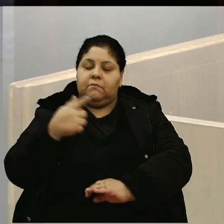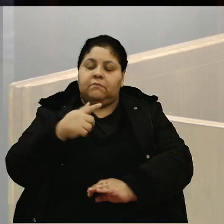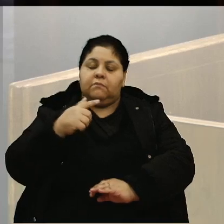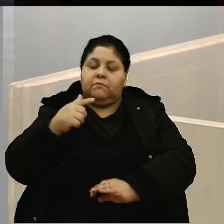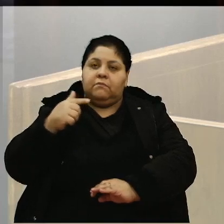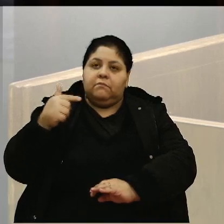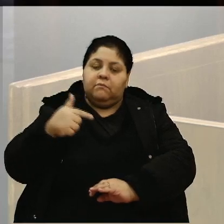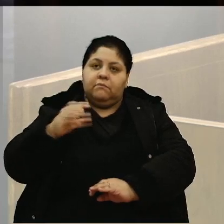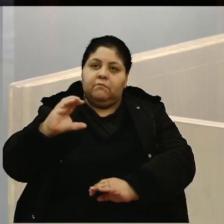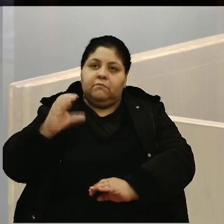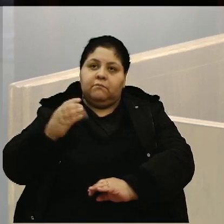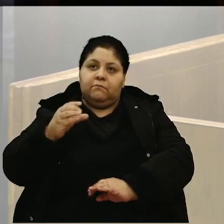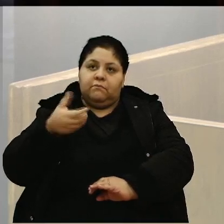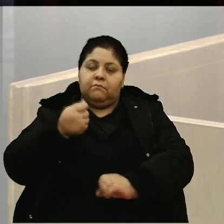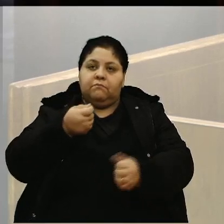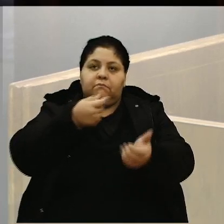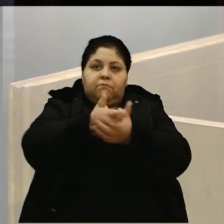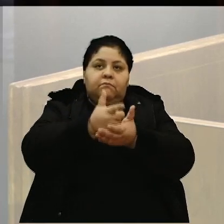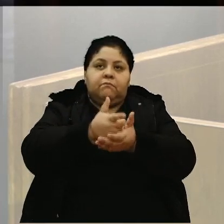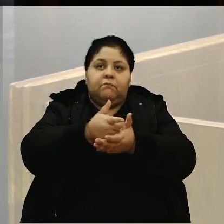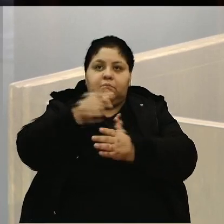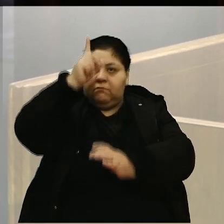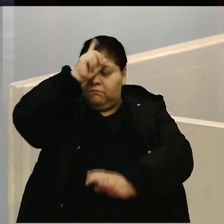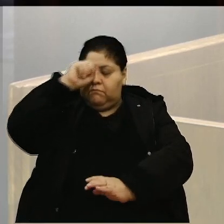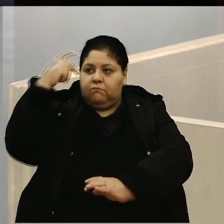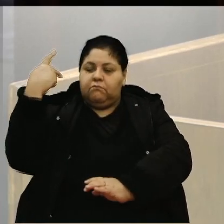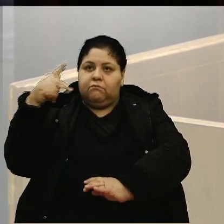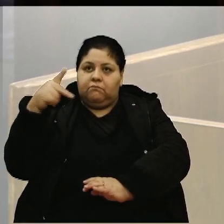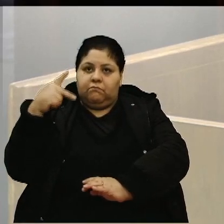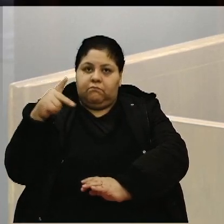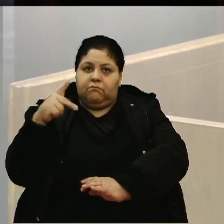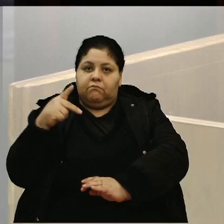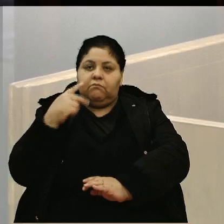R$13.051.568,17 para o custeio do Hospital Pompeia. O QNES